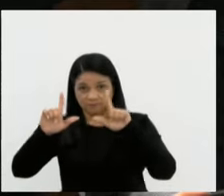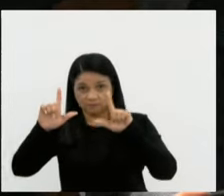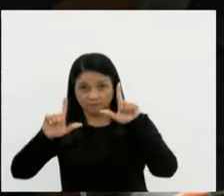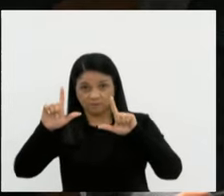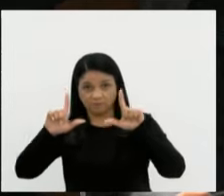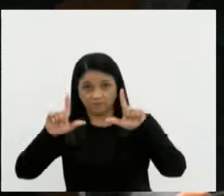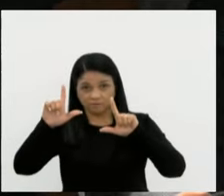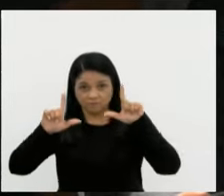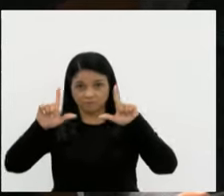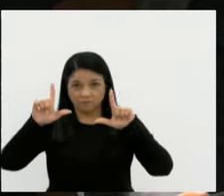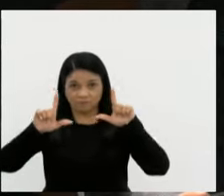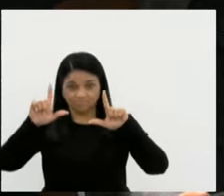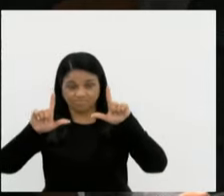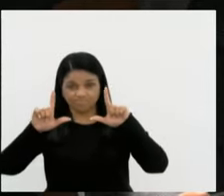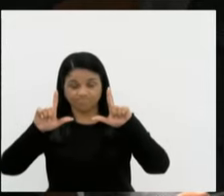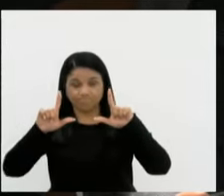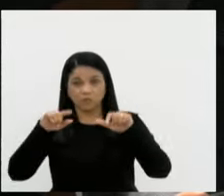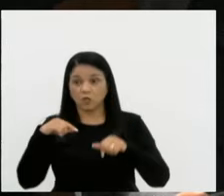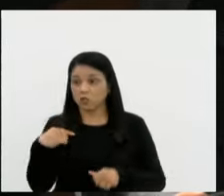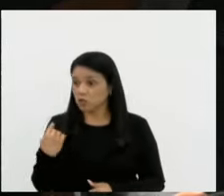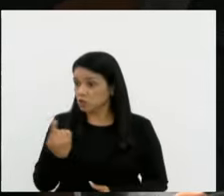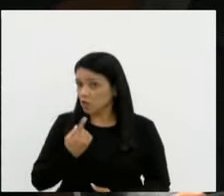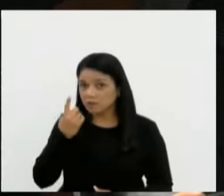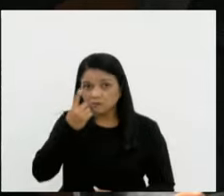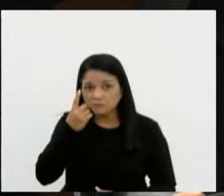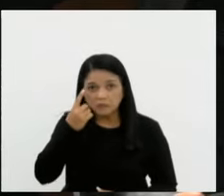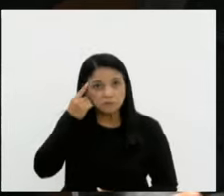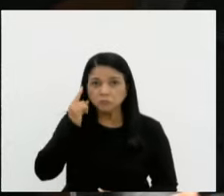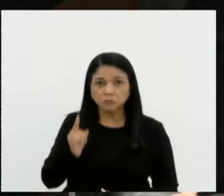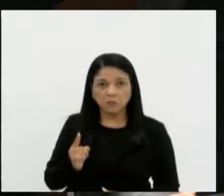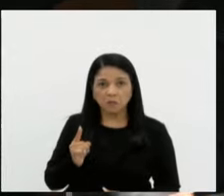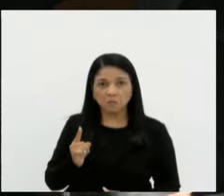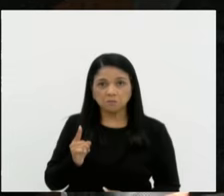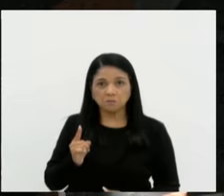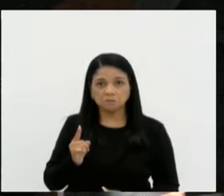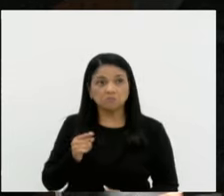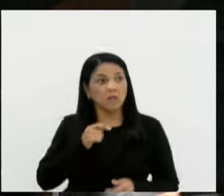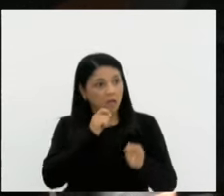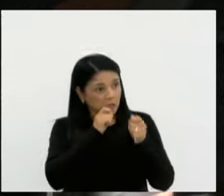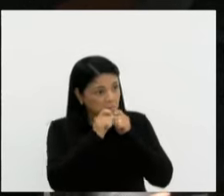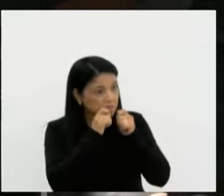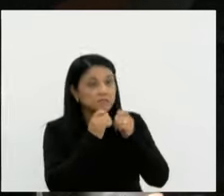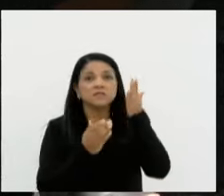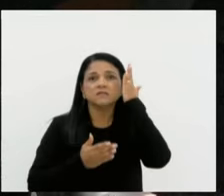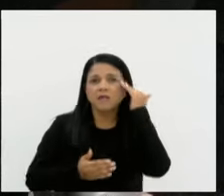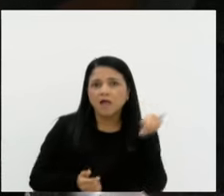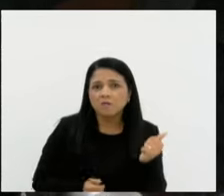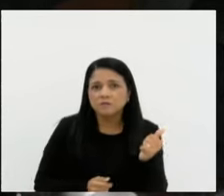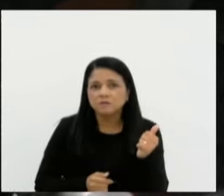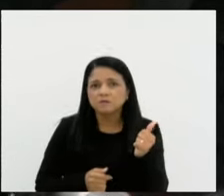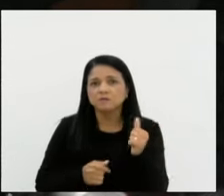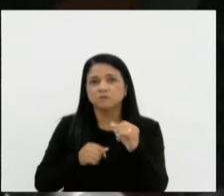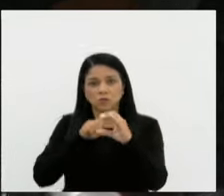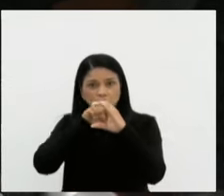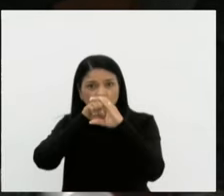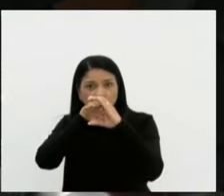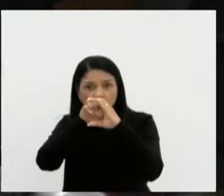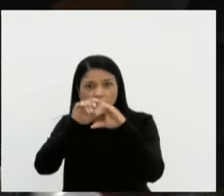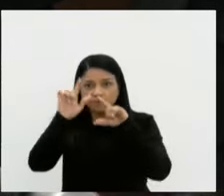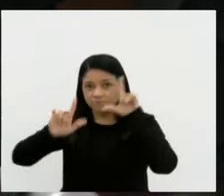nós não sabemos de nada, mas a imprensa sabe. A TV Globo o dia inteiro